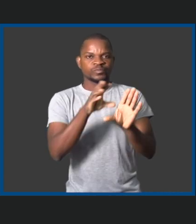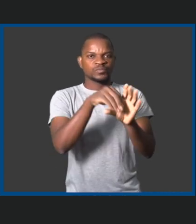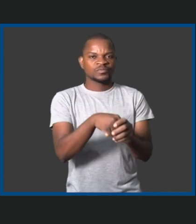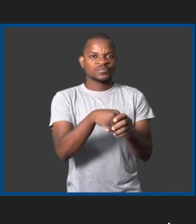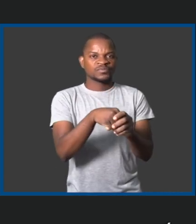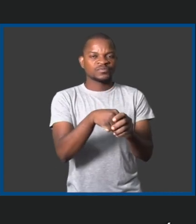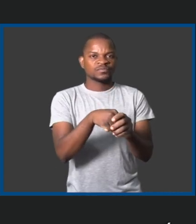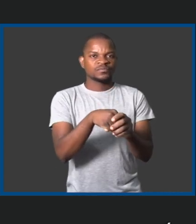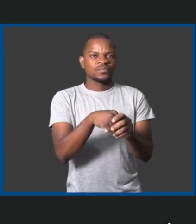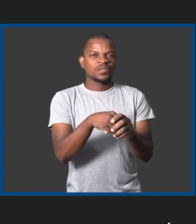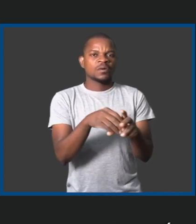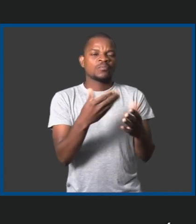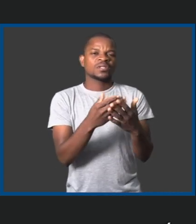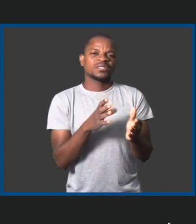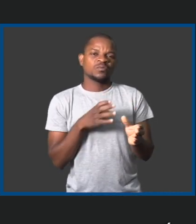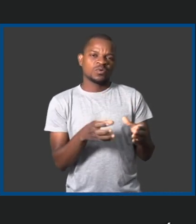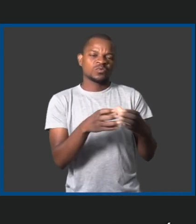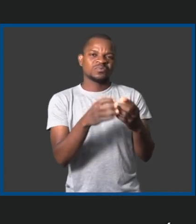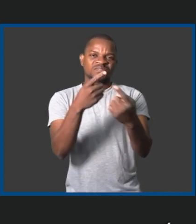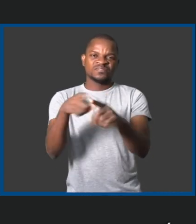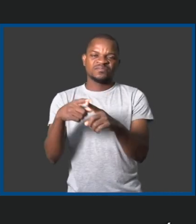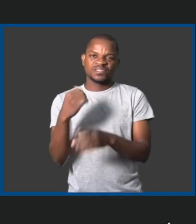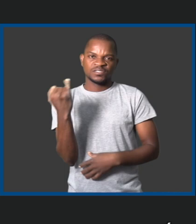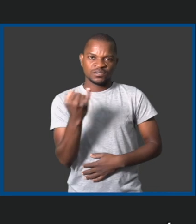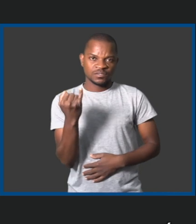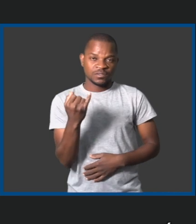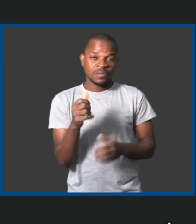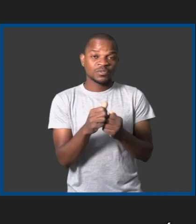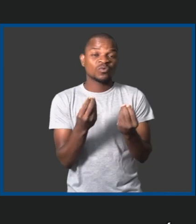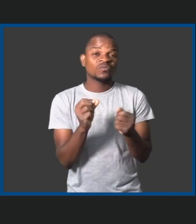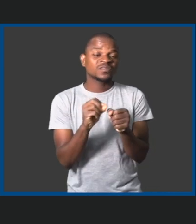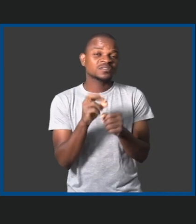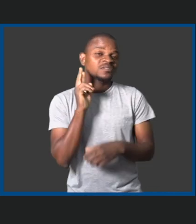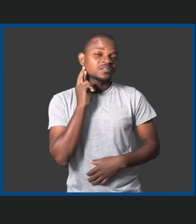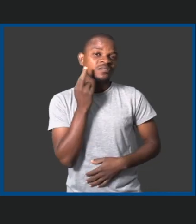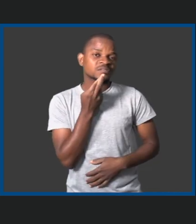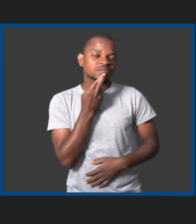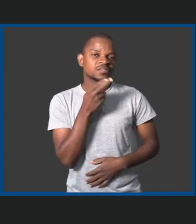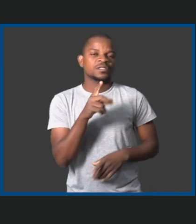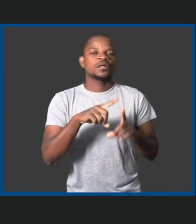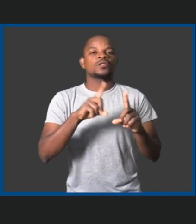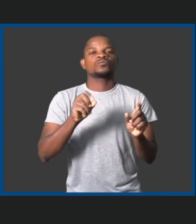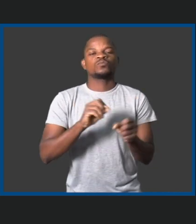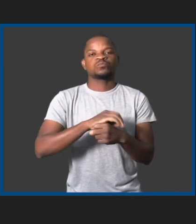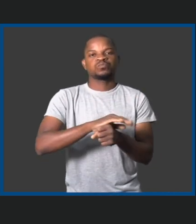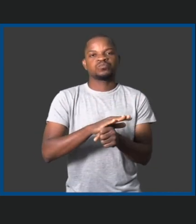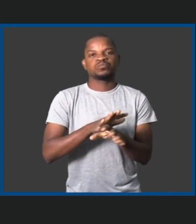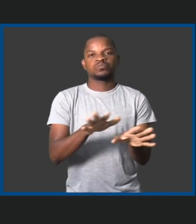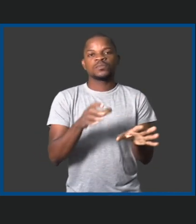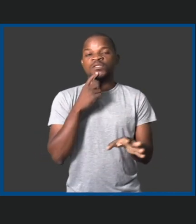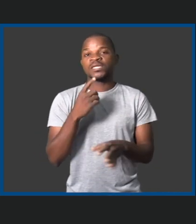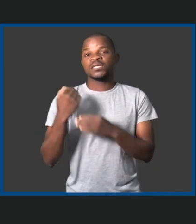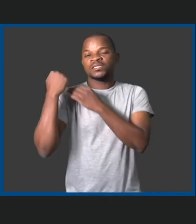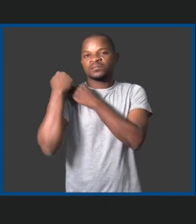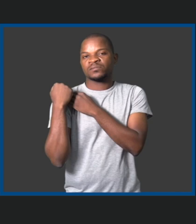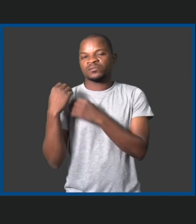nível de direção, que estão envolvidos em um fórum multissetorial. A resposta do Covid-19 não é só instituição